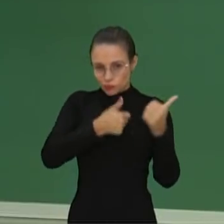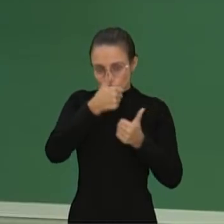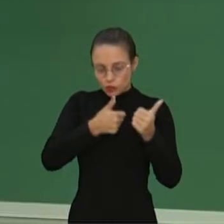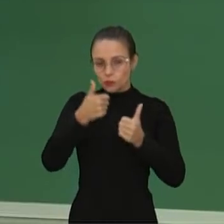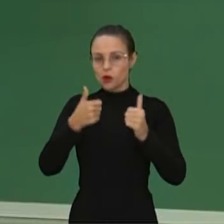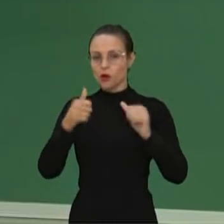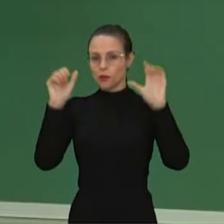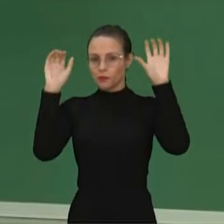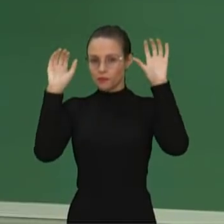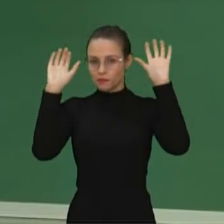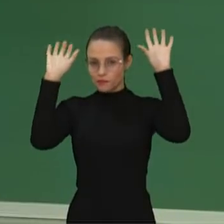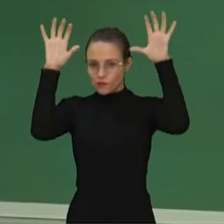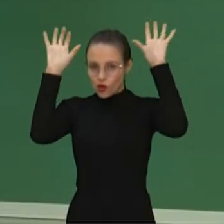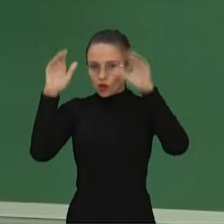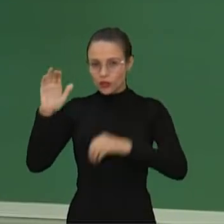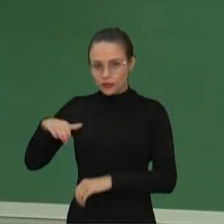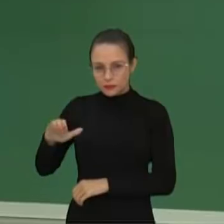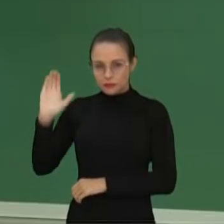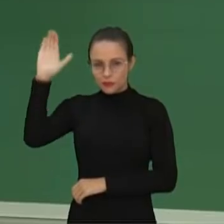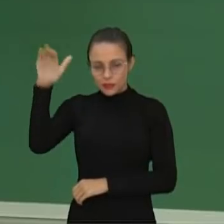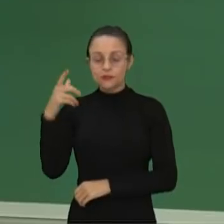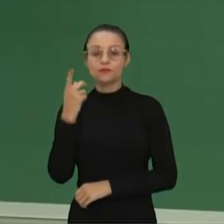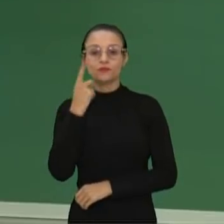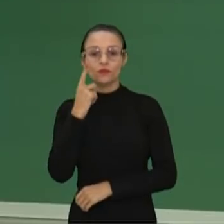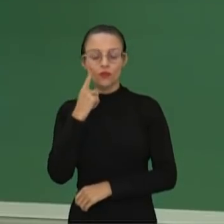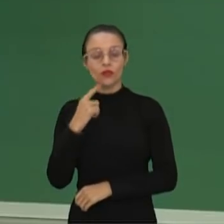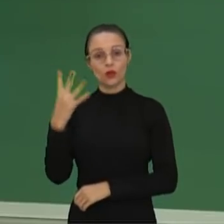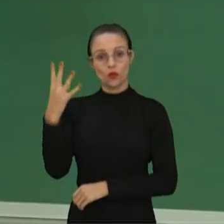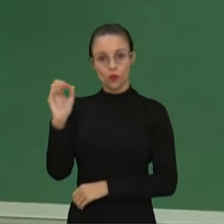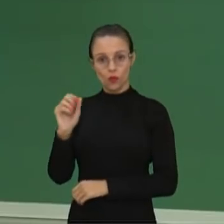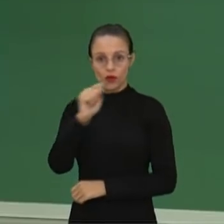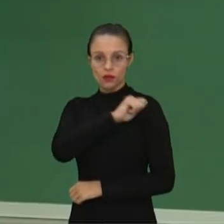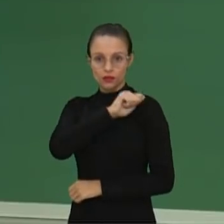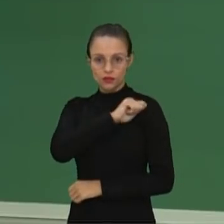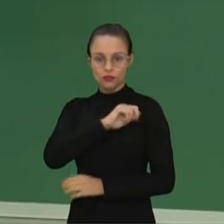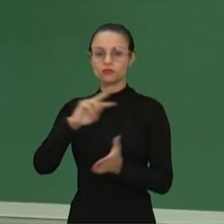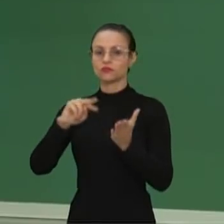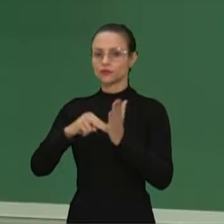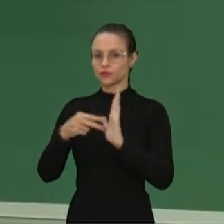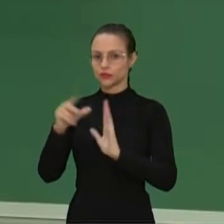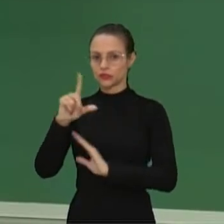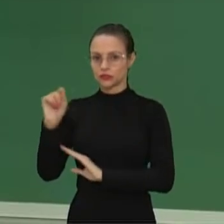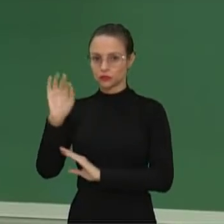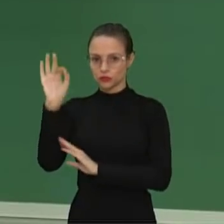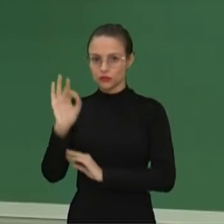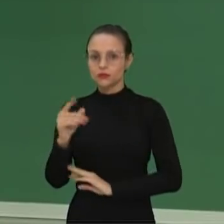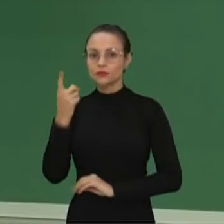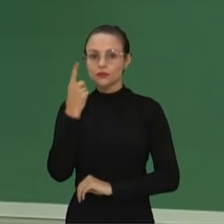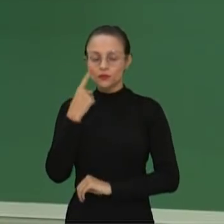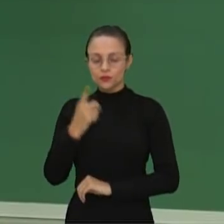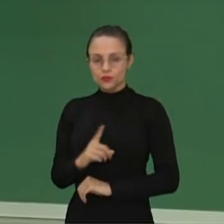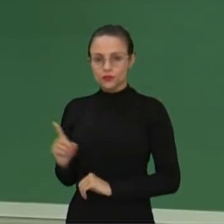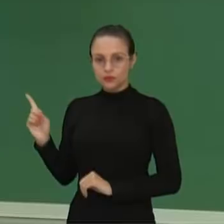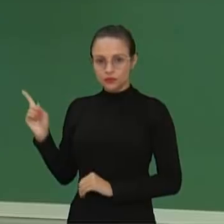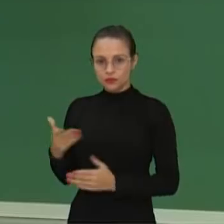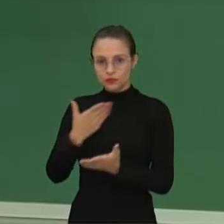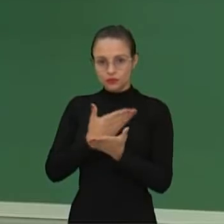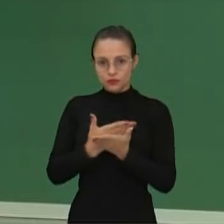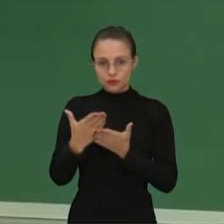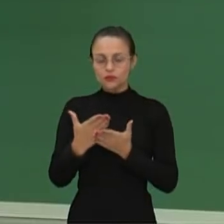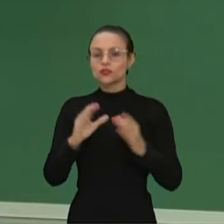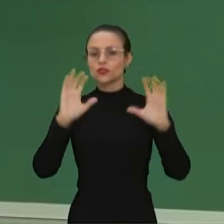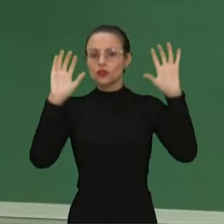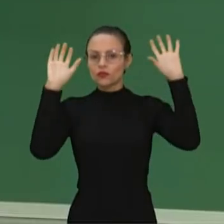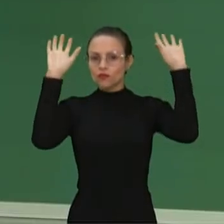ver se vocês acertaram. Vamos lá. Sabemos primeiro que 40 alunos representa 100%, né? Então, vamos começar com